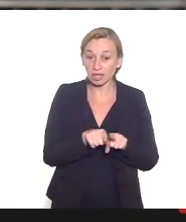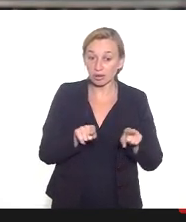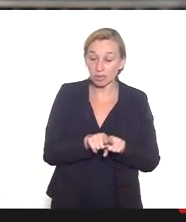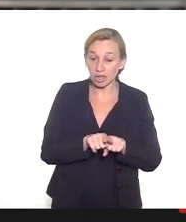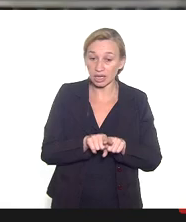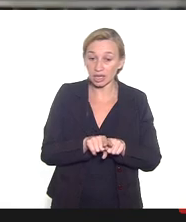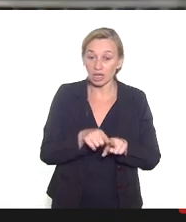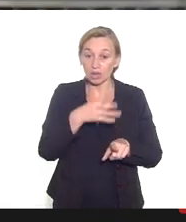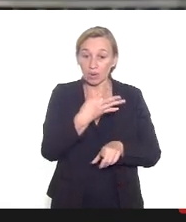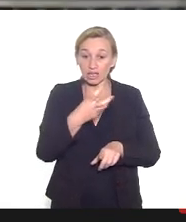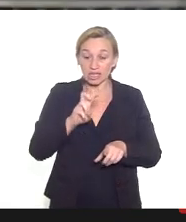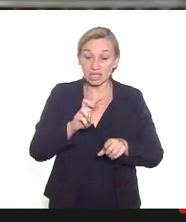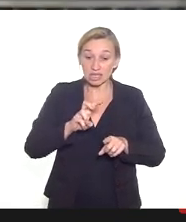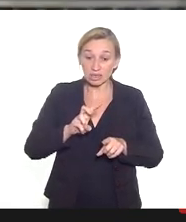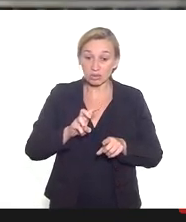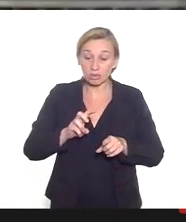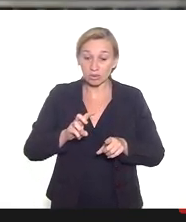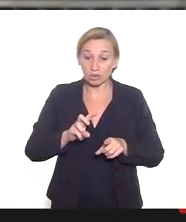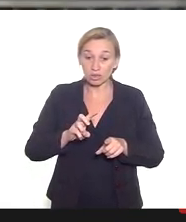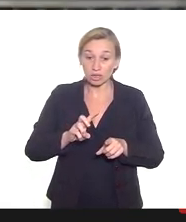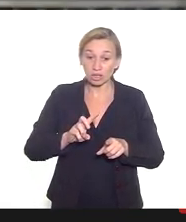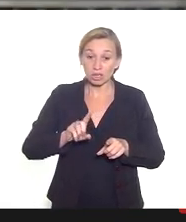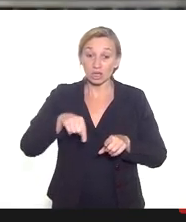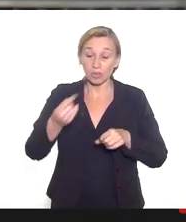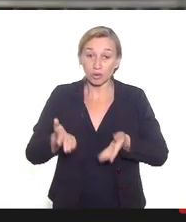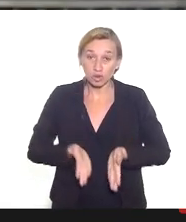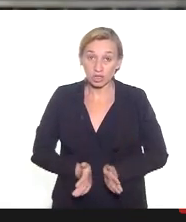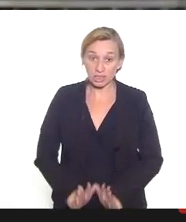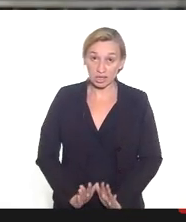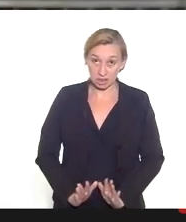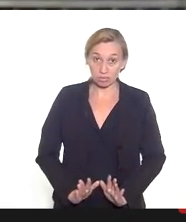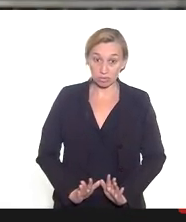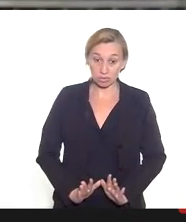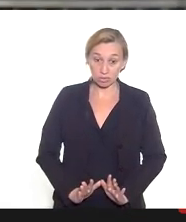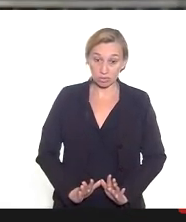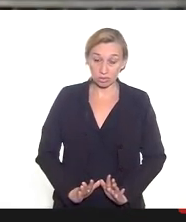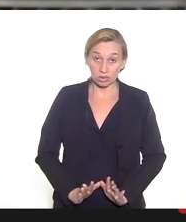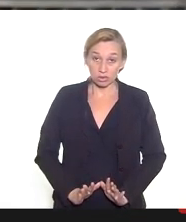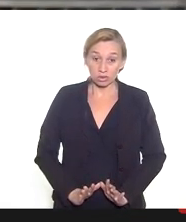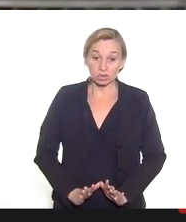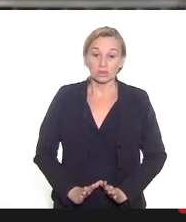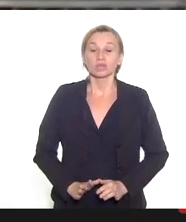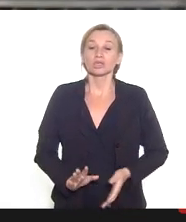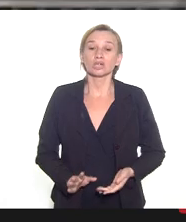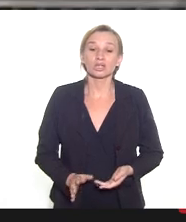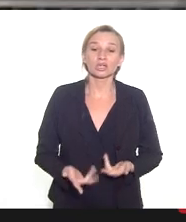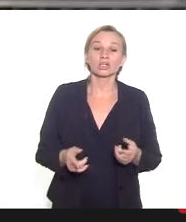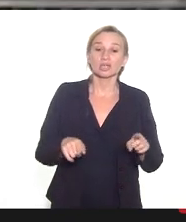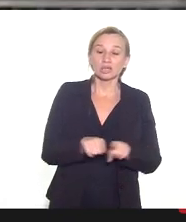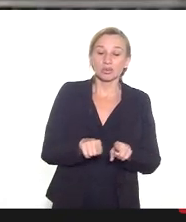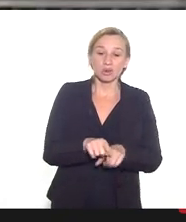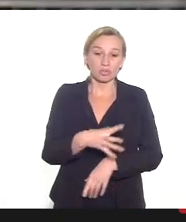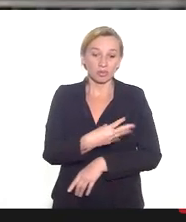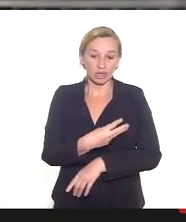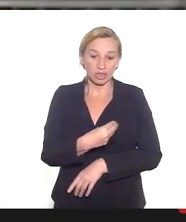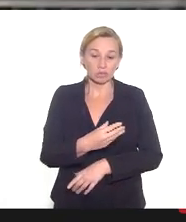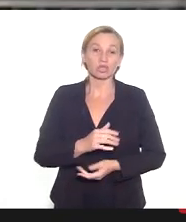esse grupo vem apresentando uma preocupação muito grande principalmente diante da evolução da mortalidade materna